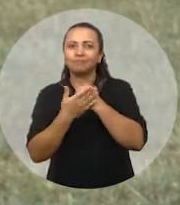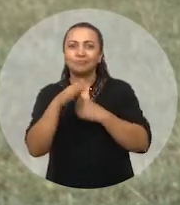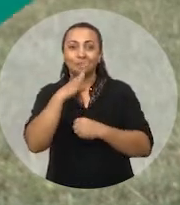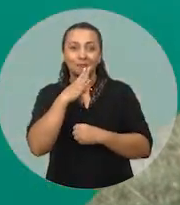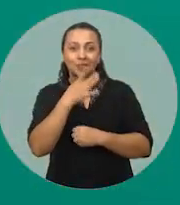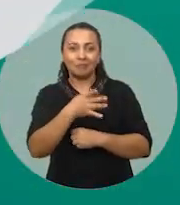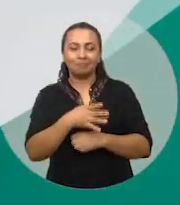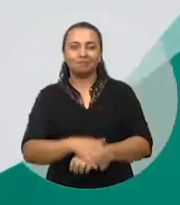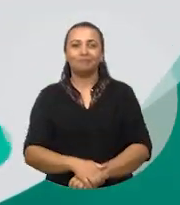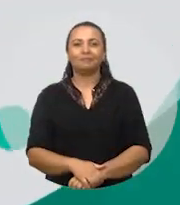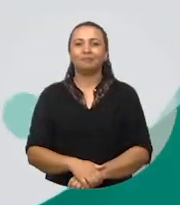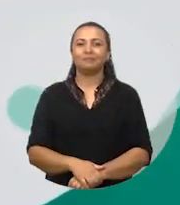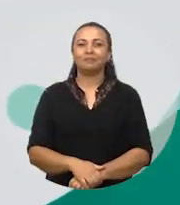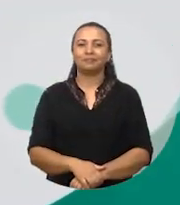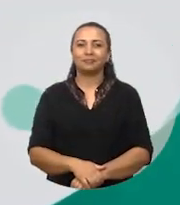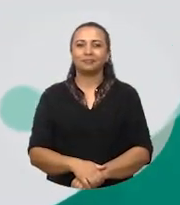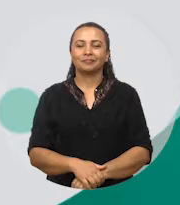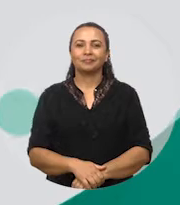acompanhar?